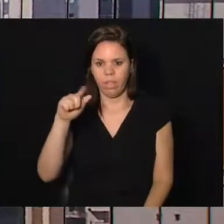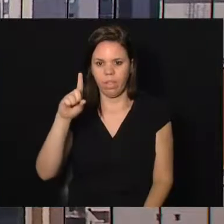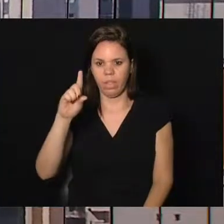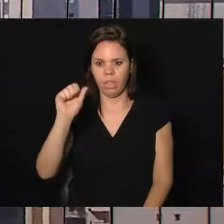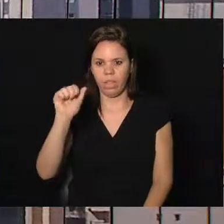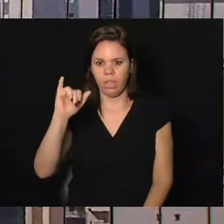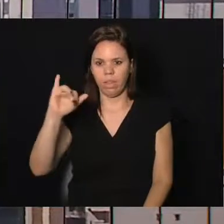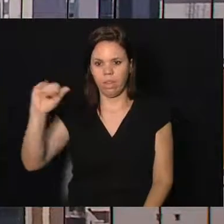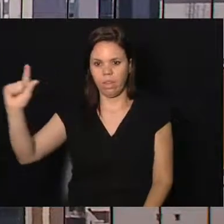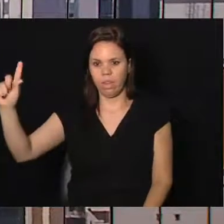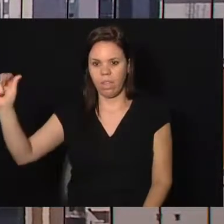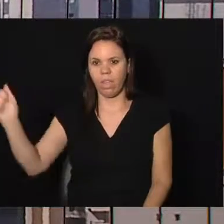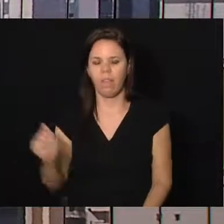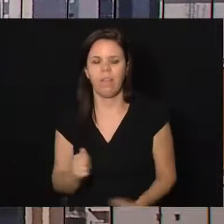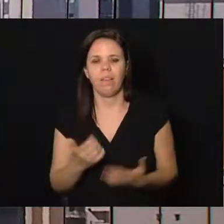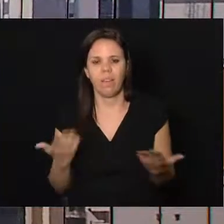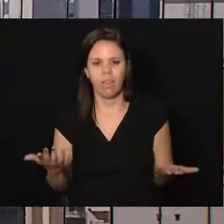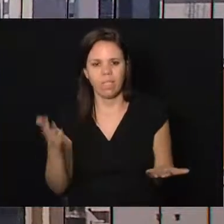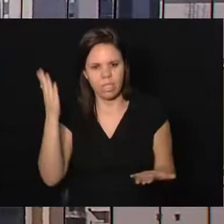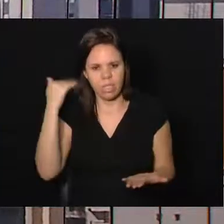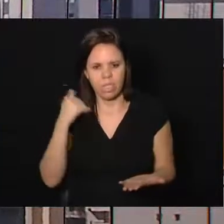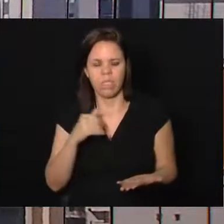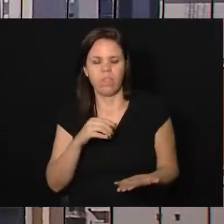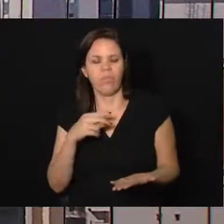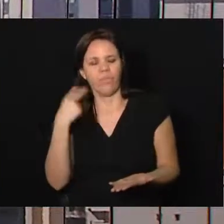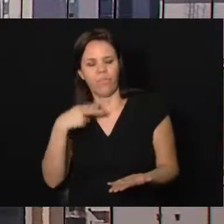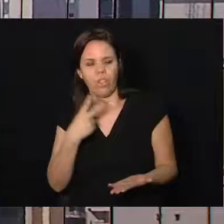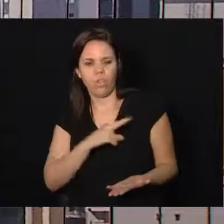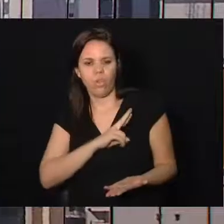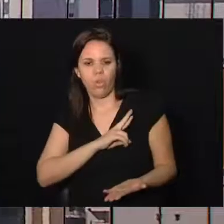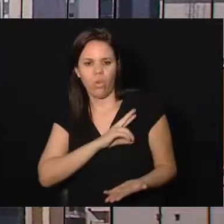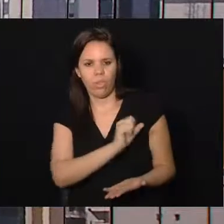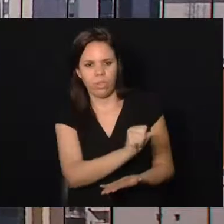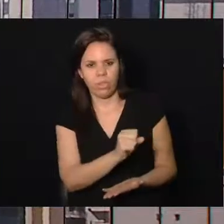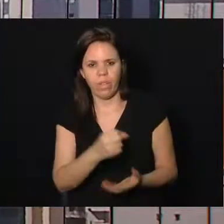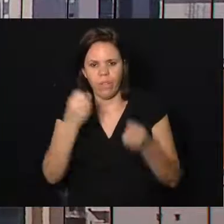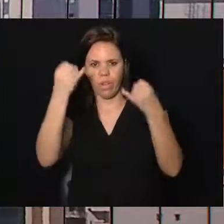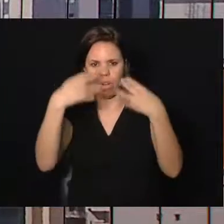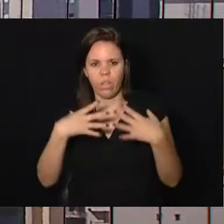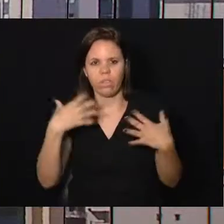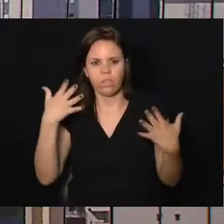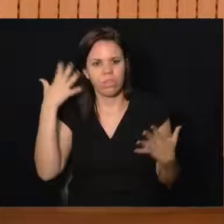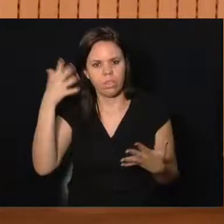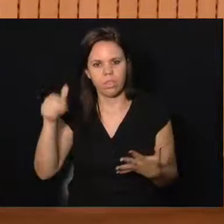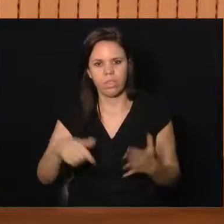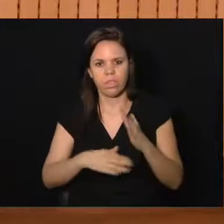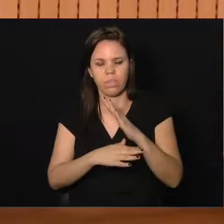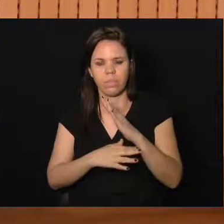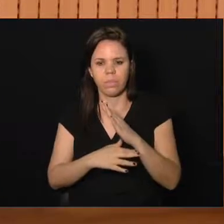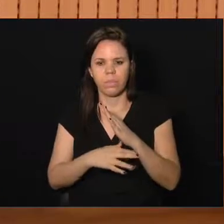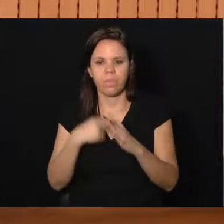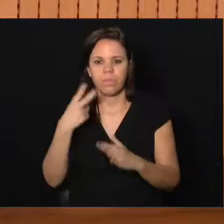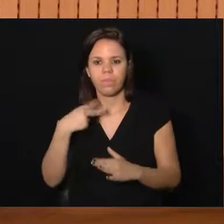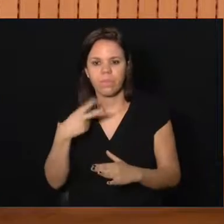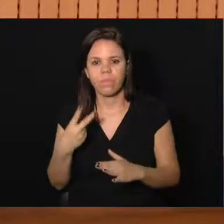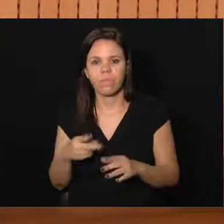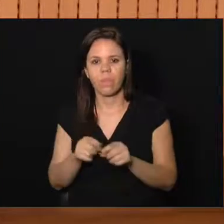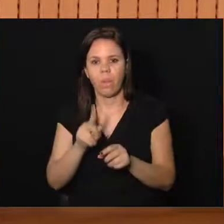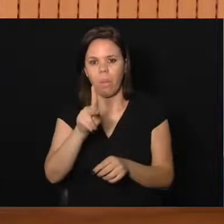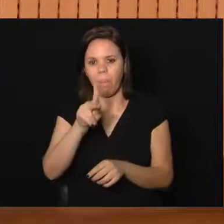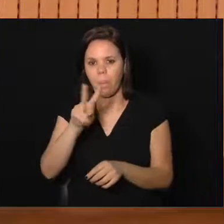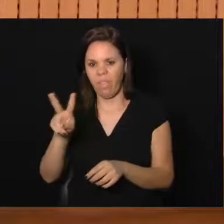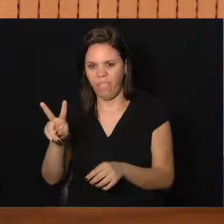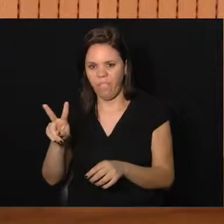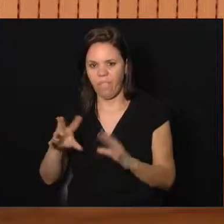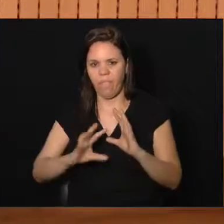vereador Luiz Rossini falou muito sobre este assunto aqui na Câmara Municipal de Campinas. Olha só. O vereador Luiz Rossini do PV